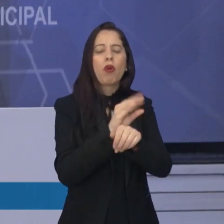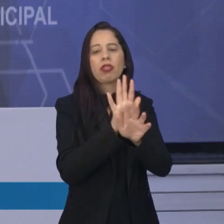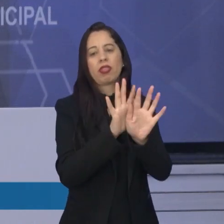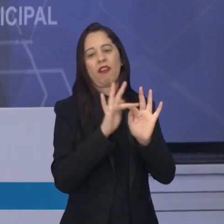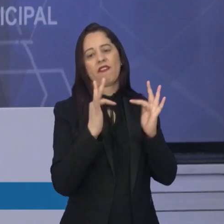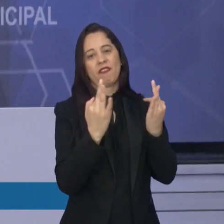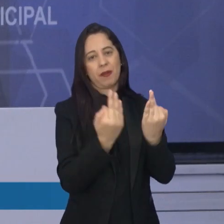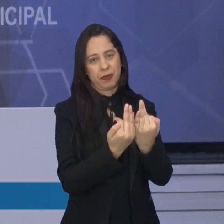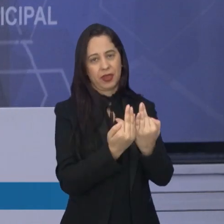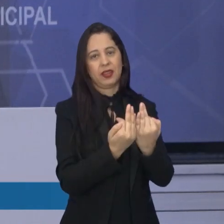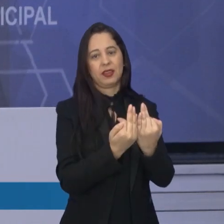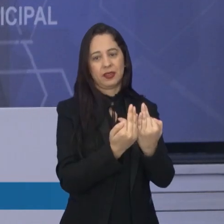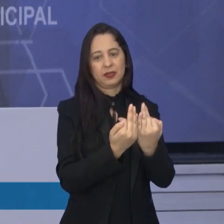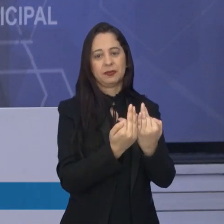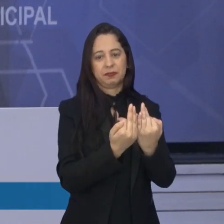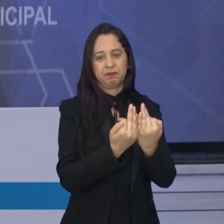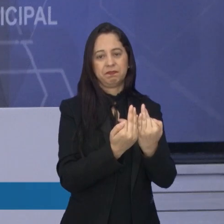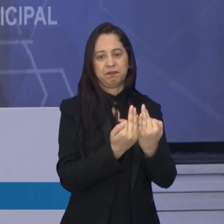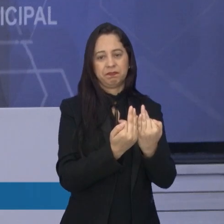dona Diva, né?